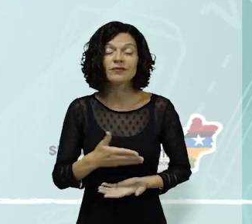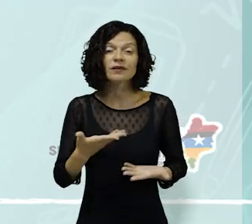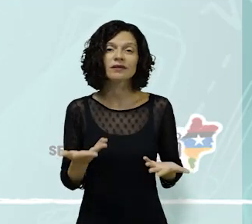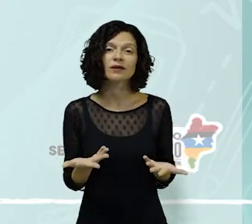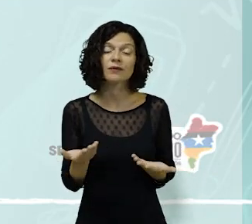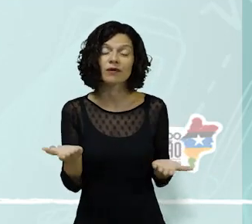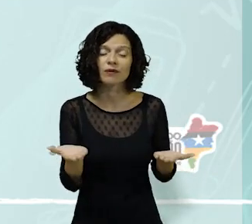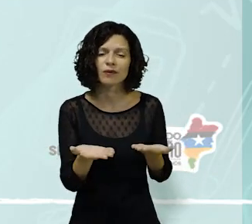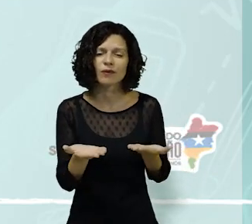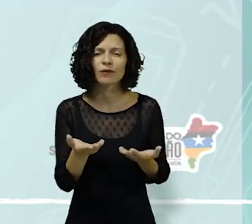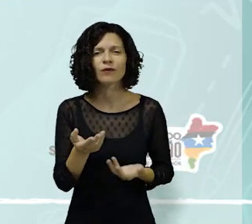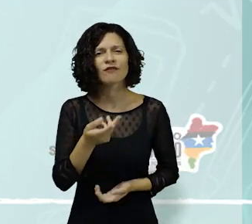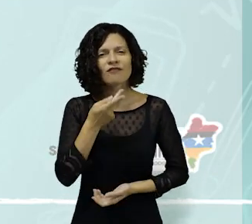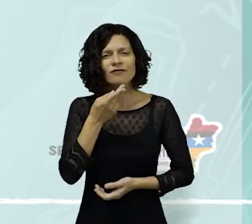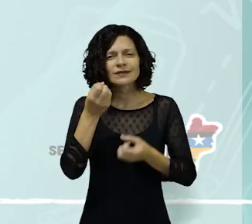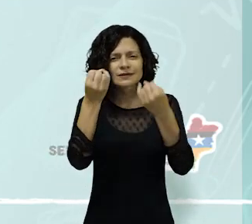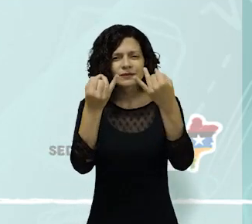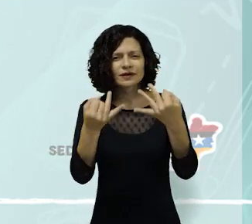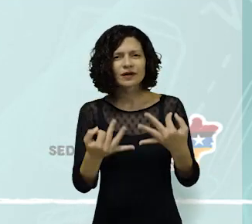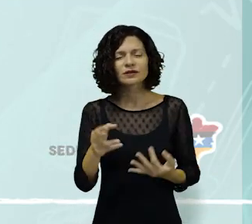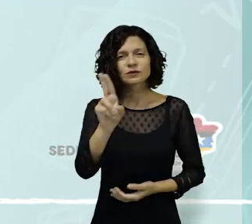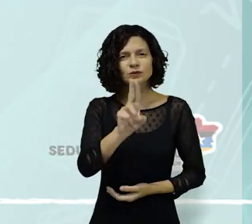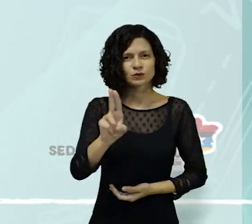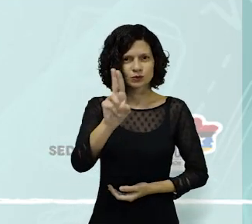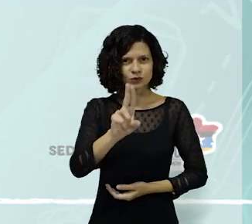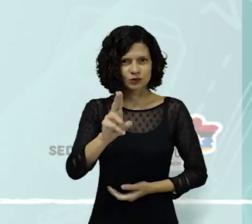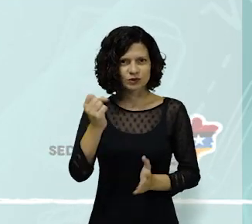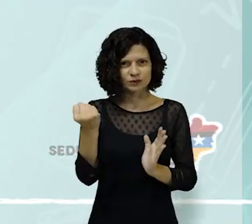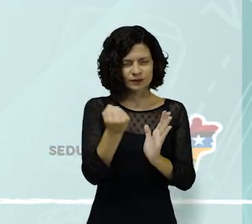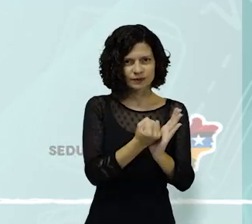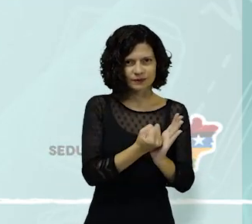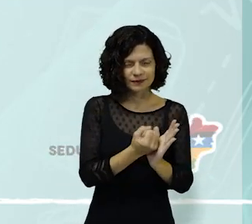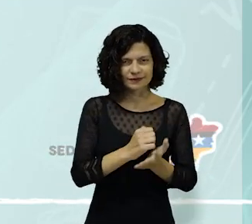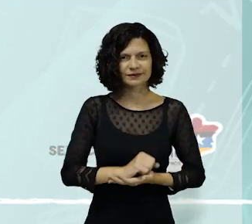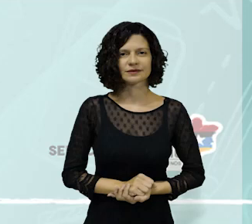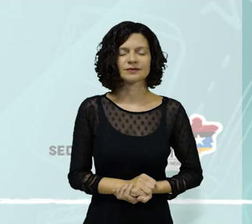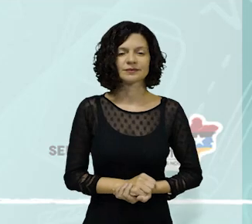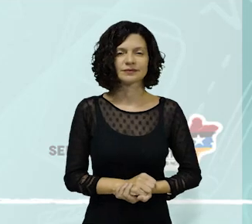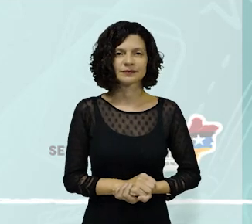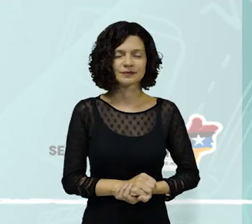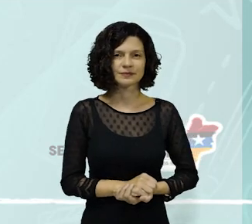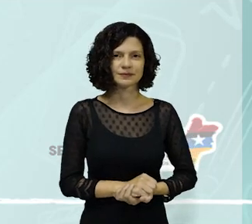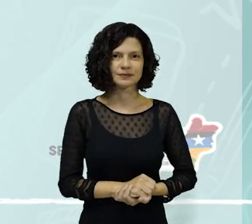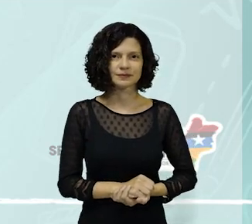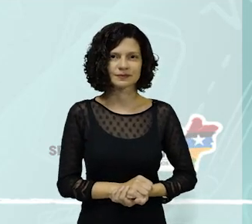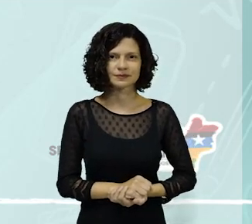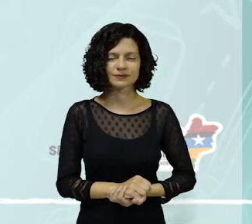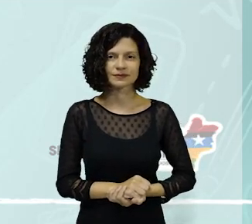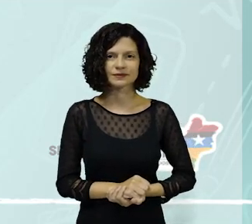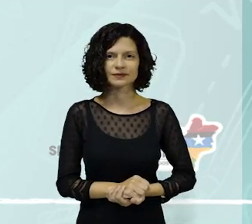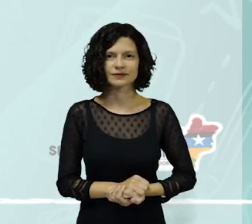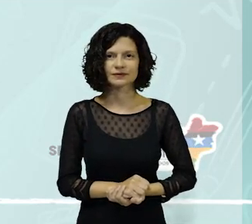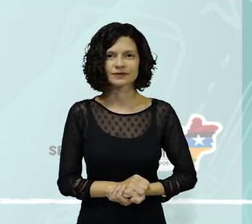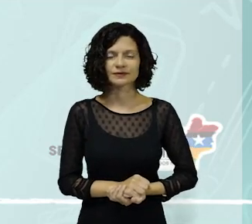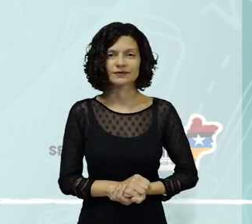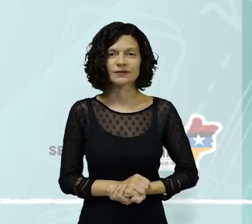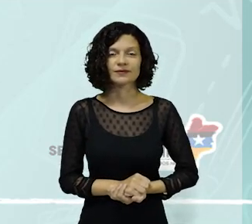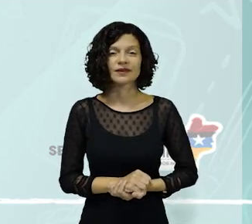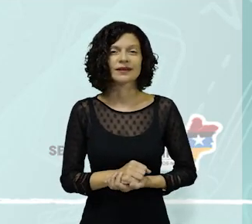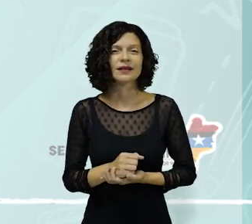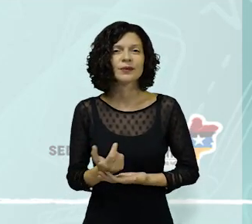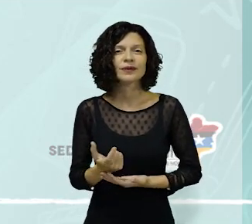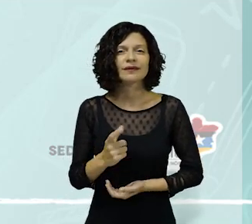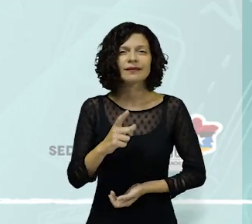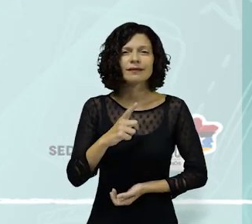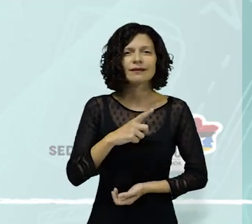uso agora. Como é que eu utilizo esses marcadores de discurso? The discourse markers enable the organization of ideas. Então, são